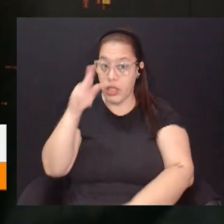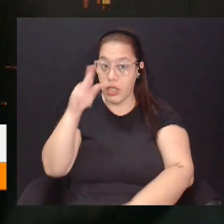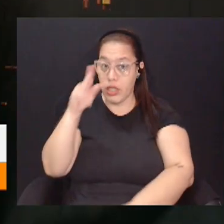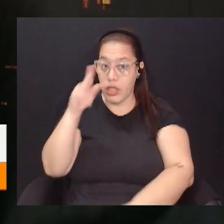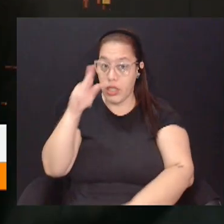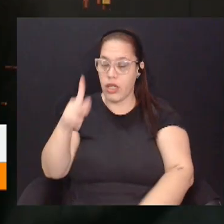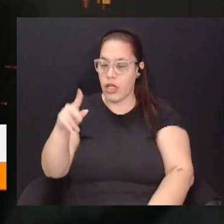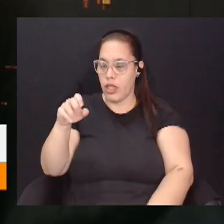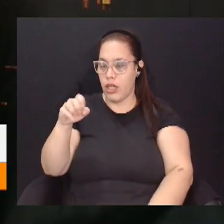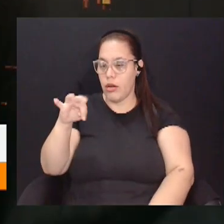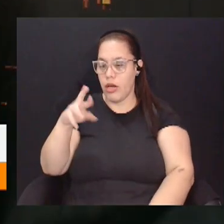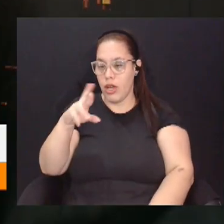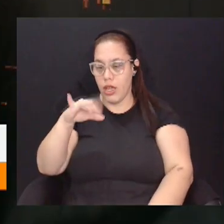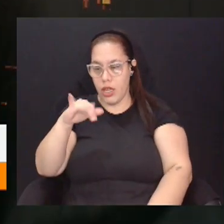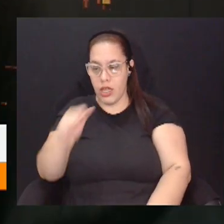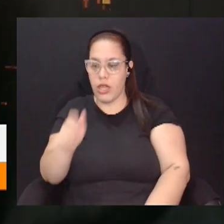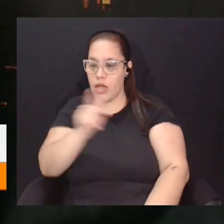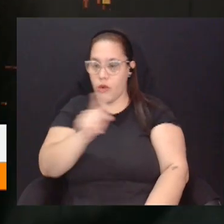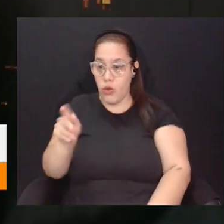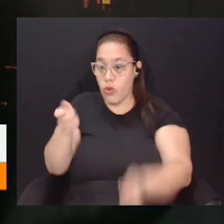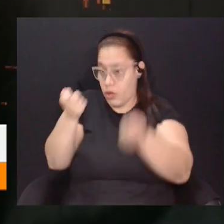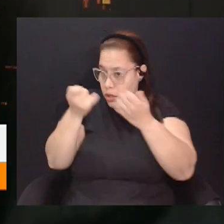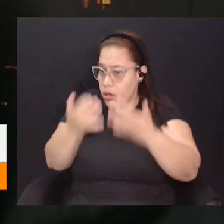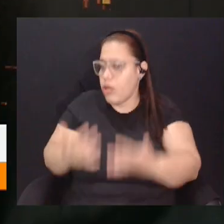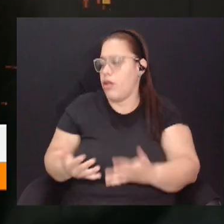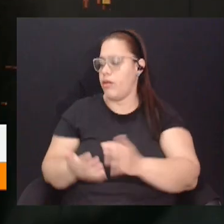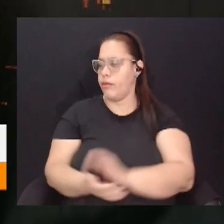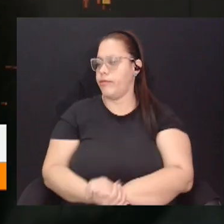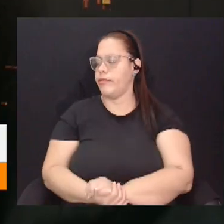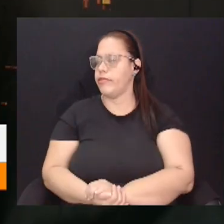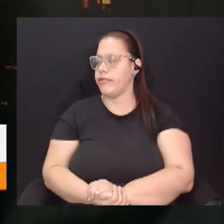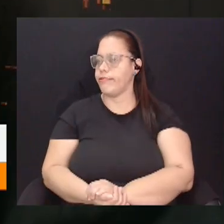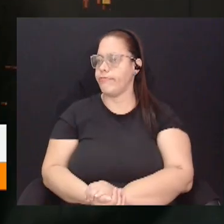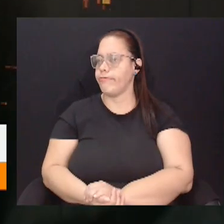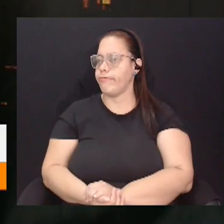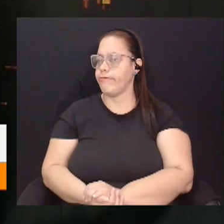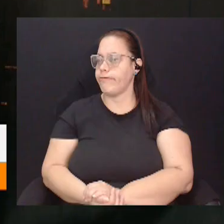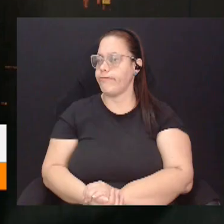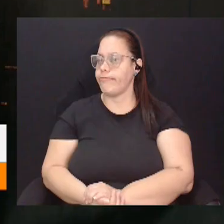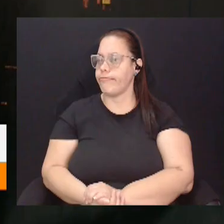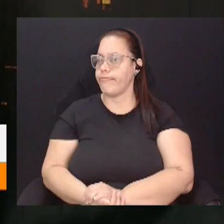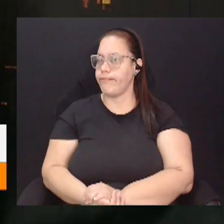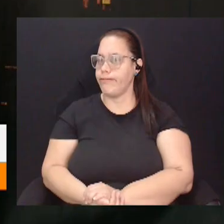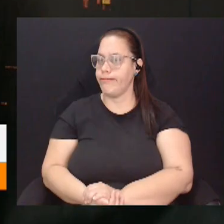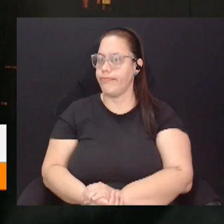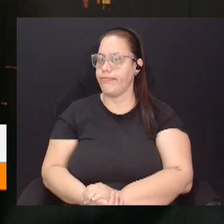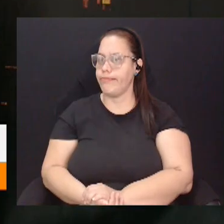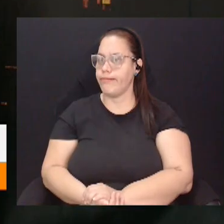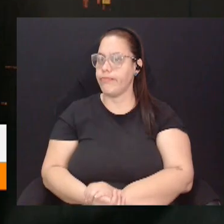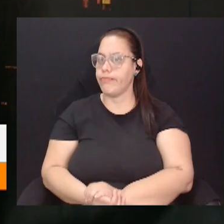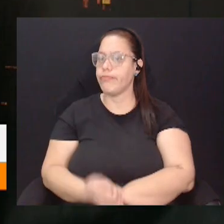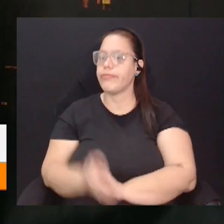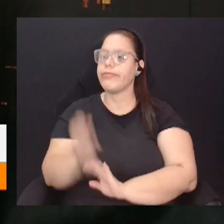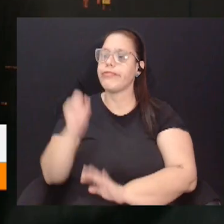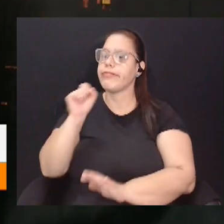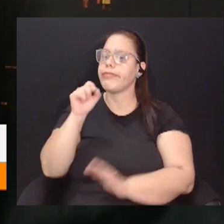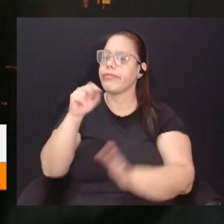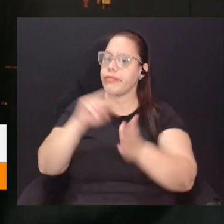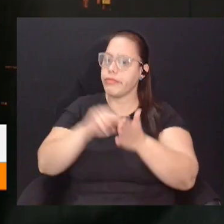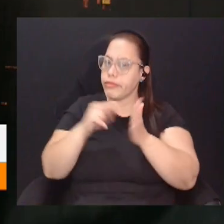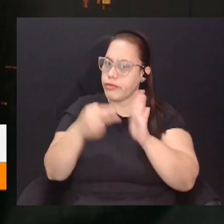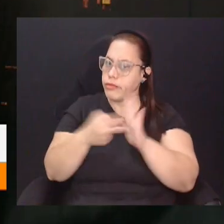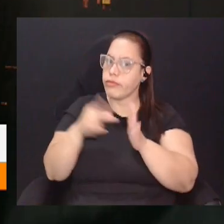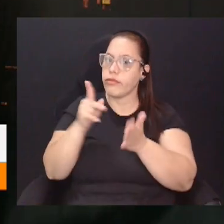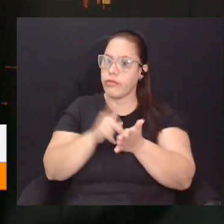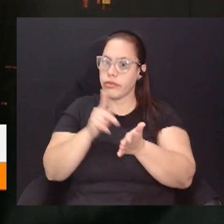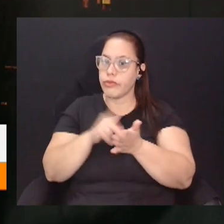professor trazer aqui explicação para a gente, o que significa realmente esses 40 dias e a pessoa que ela vai optar